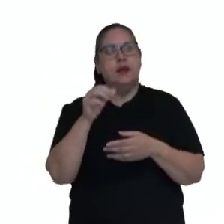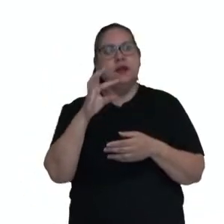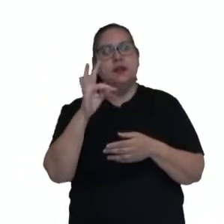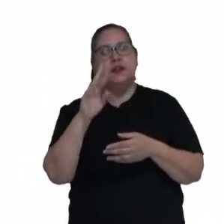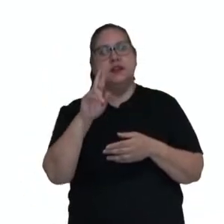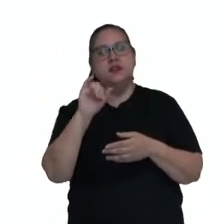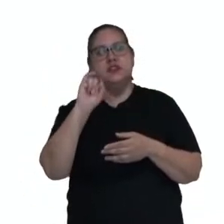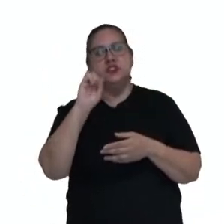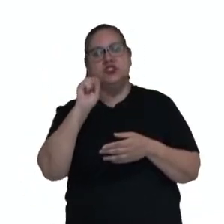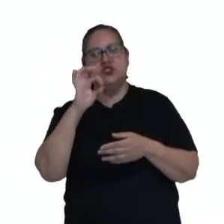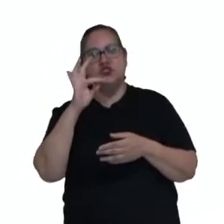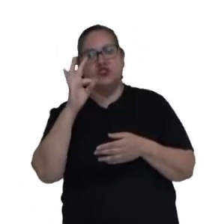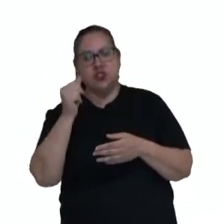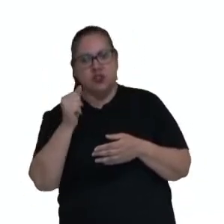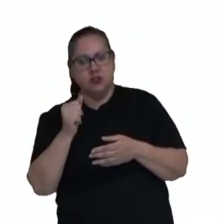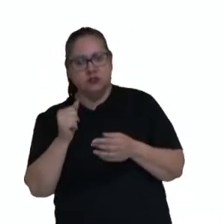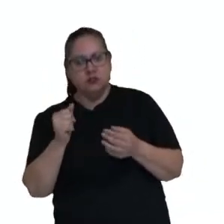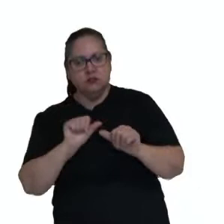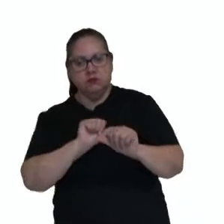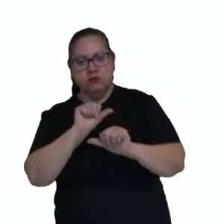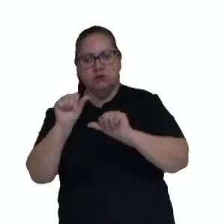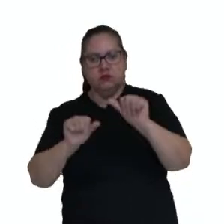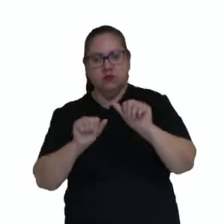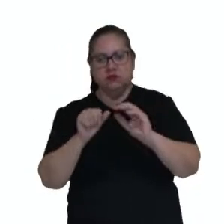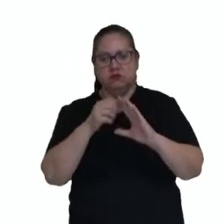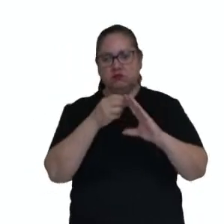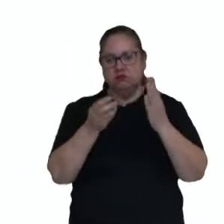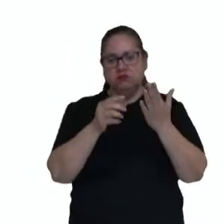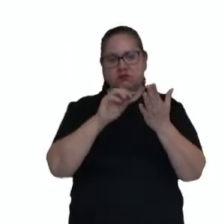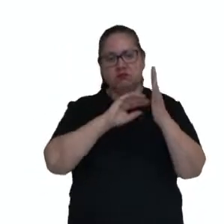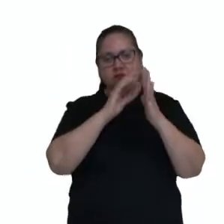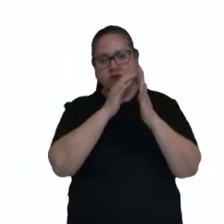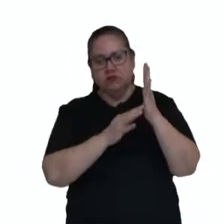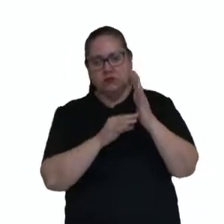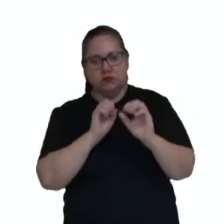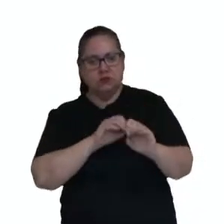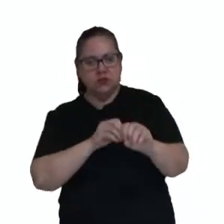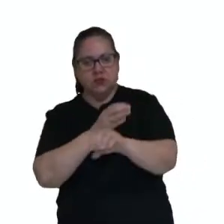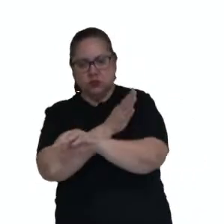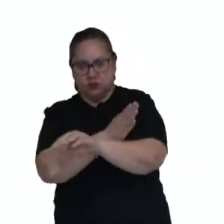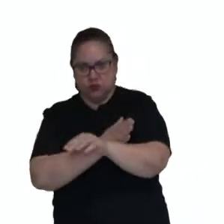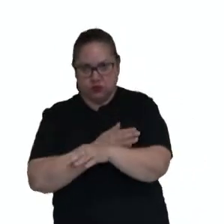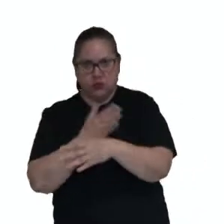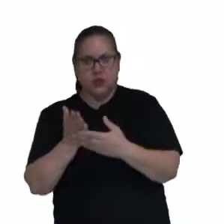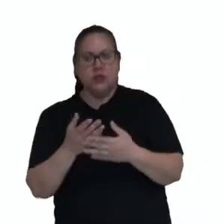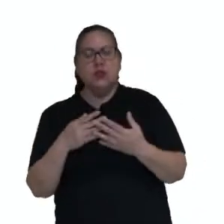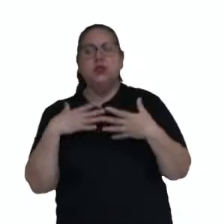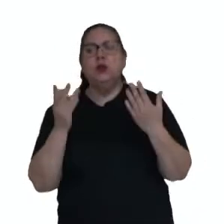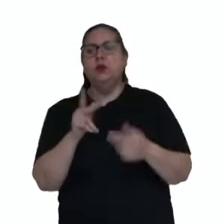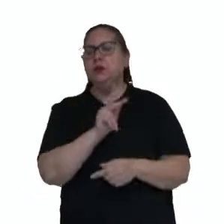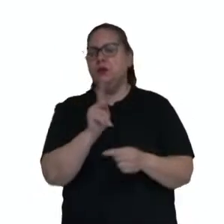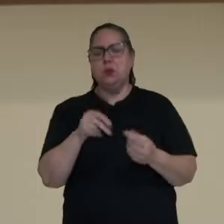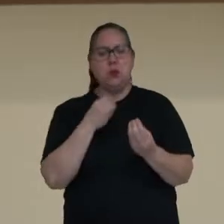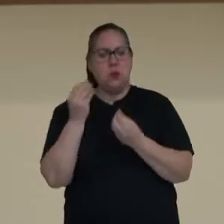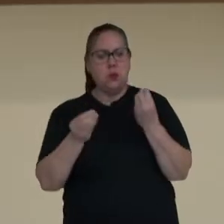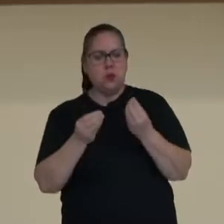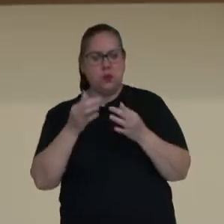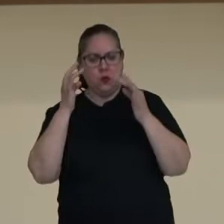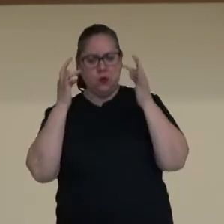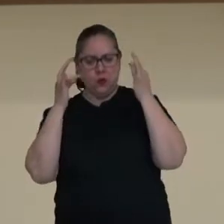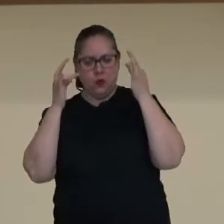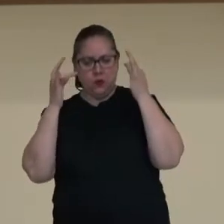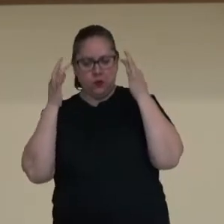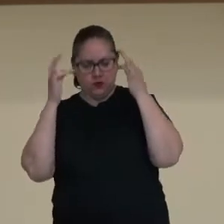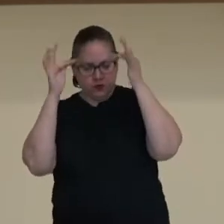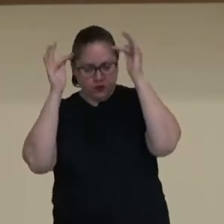produção intelectual, caracterizaram os sistemas de ensino medieval. Então, assim, professora, como estava a filosofia